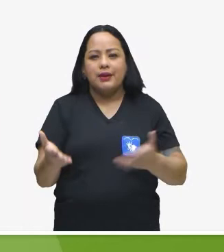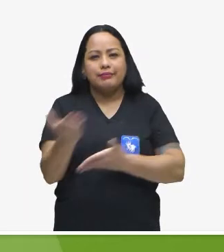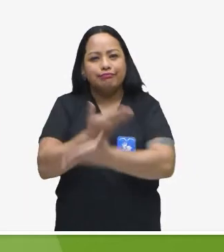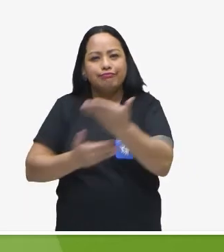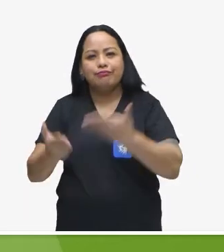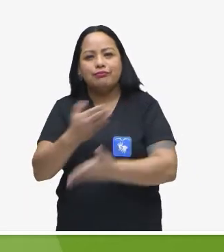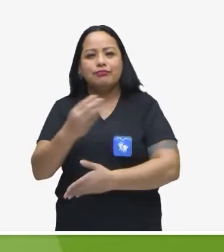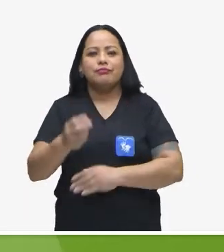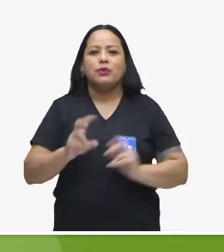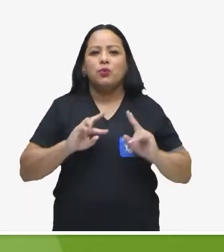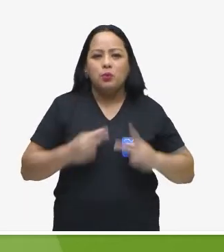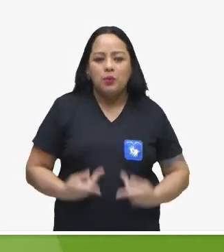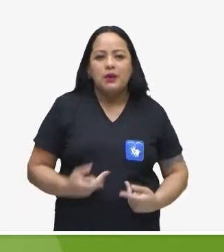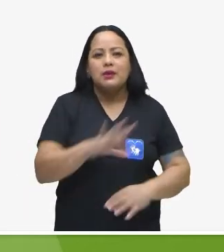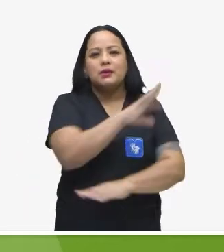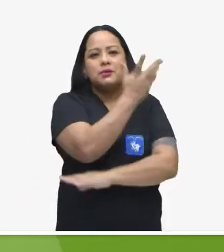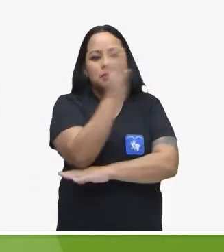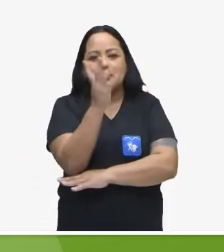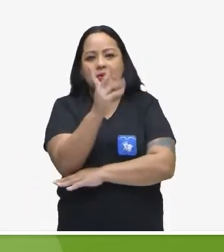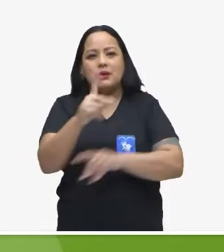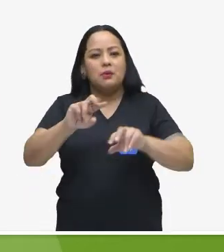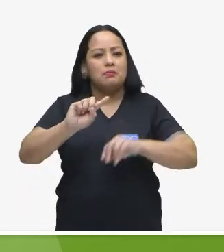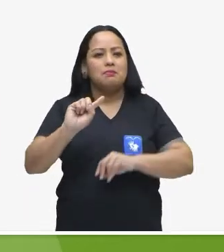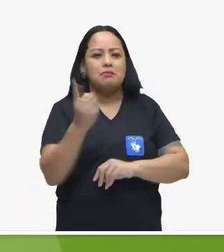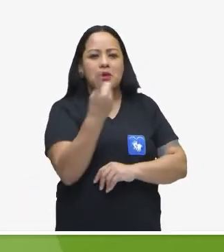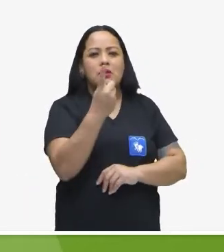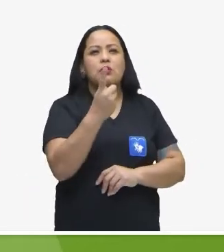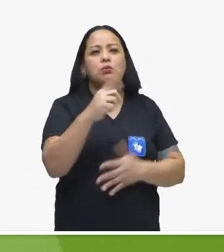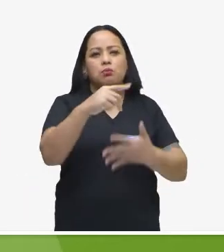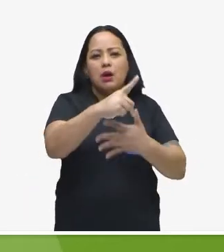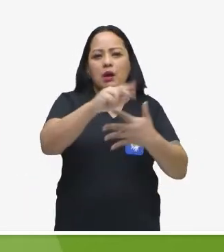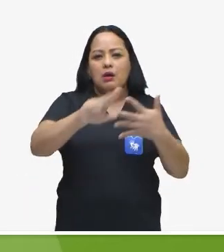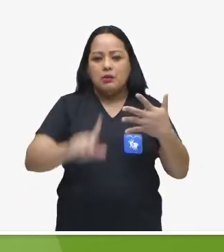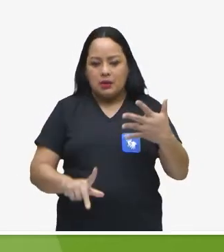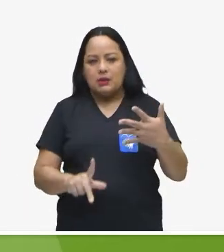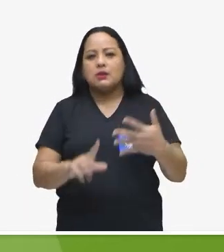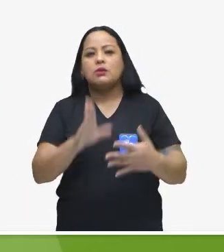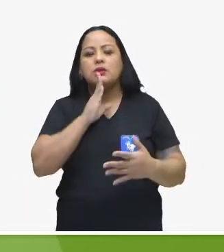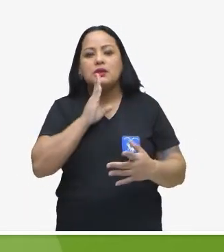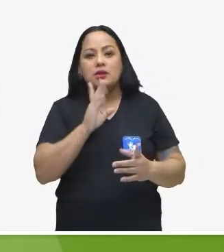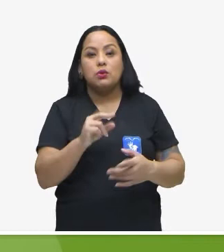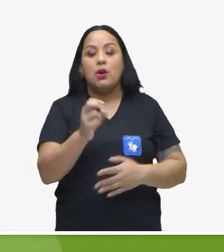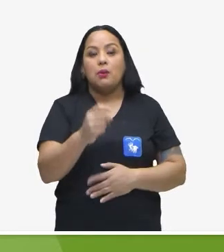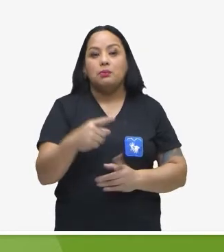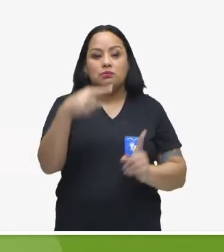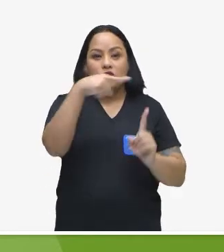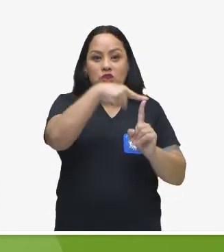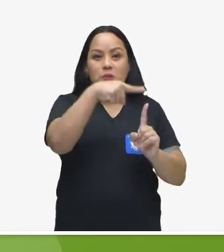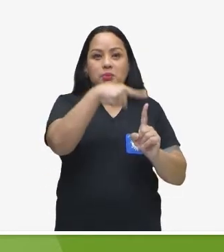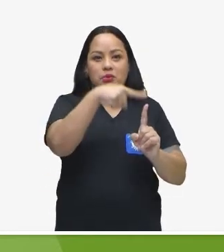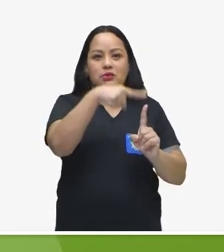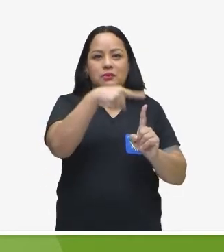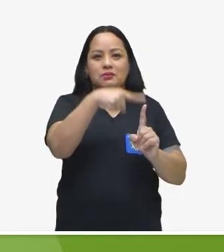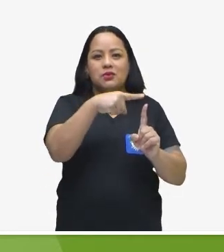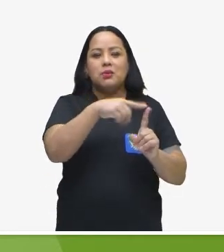E eles têm cerca de 1.000 espécies conhecidas, tá? 1.000 tipos de vírus, na verdade, tá bom? E